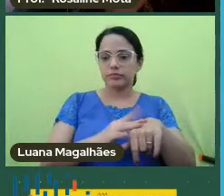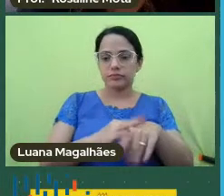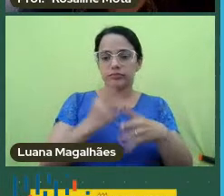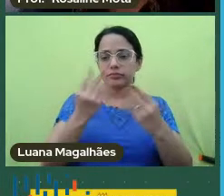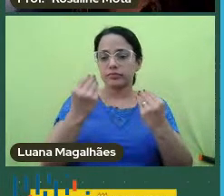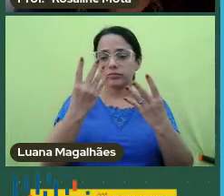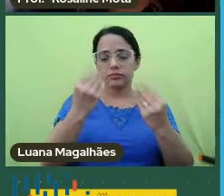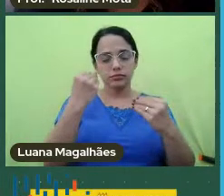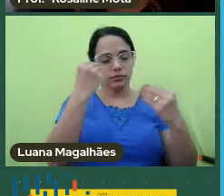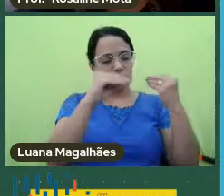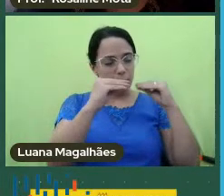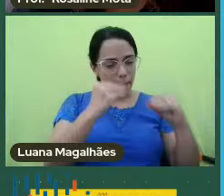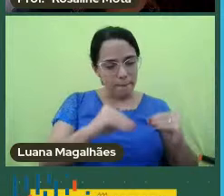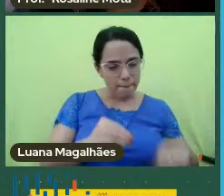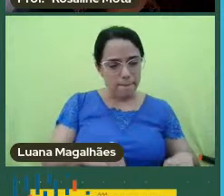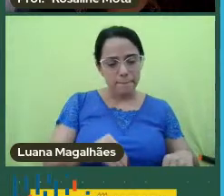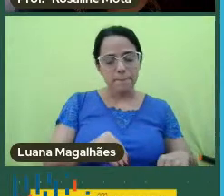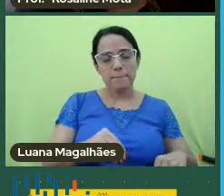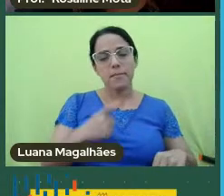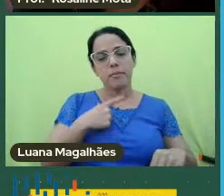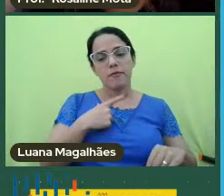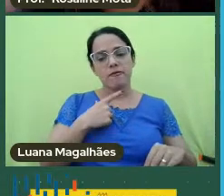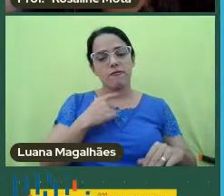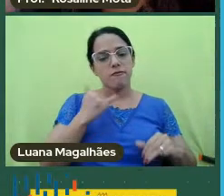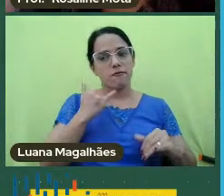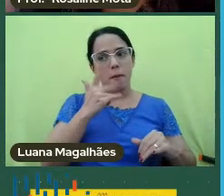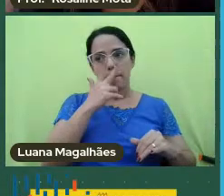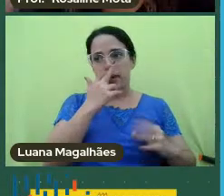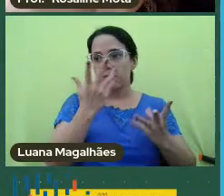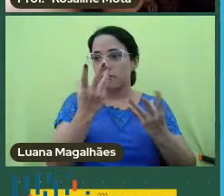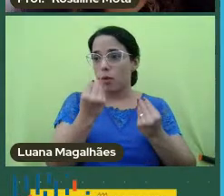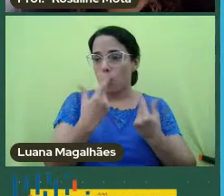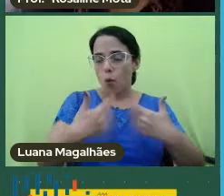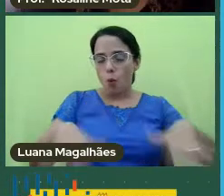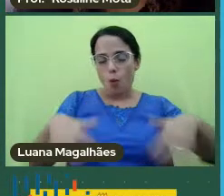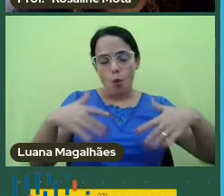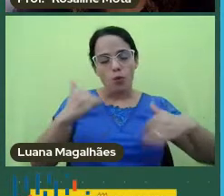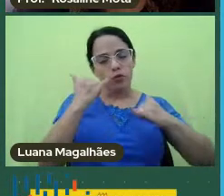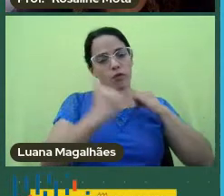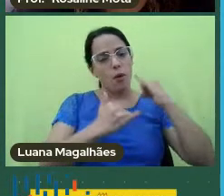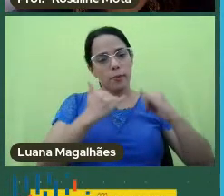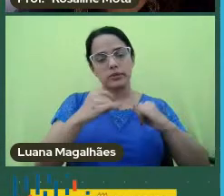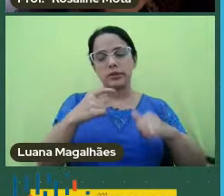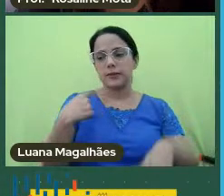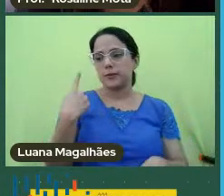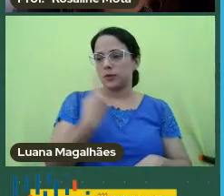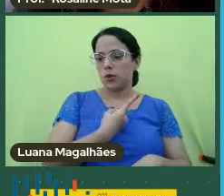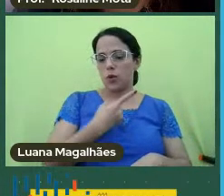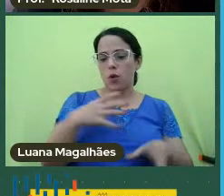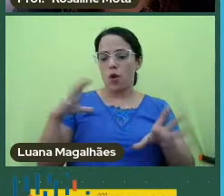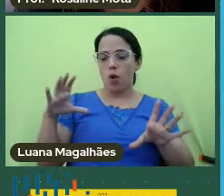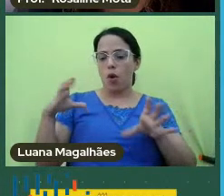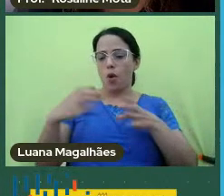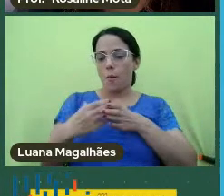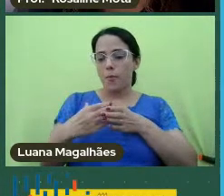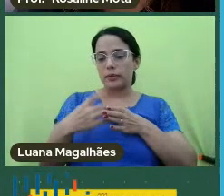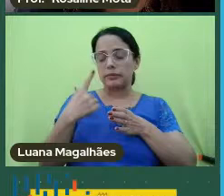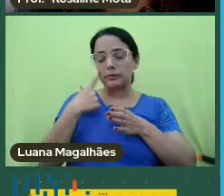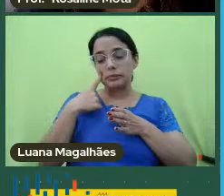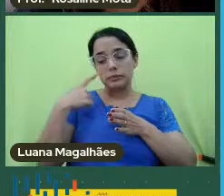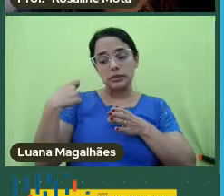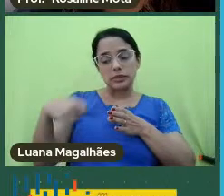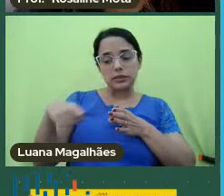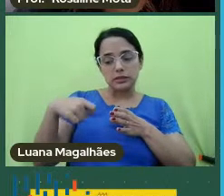prontuários, são muitas informações, e a gente precisa, e quem for das comissões, precisa atentar para que a